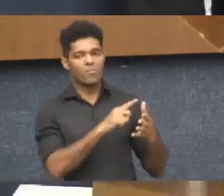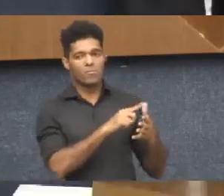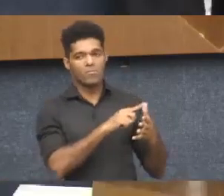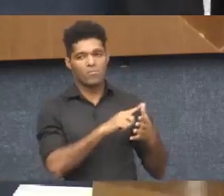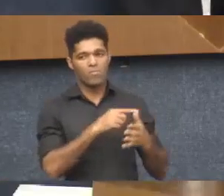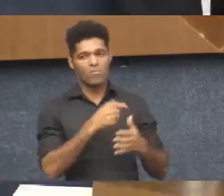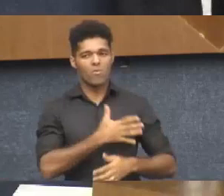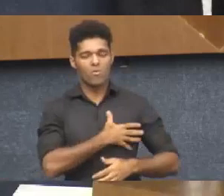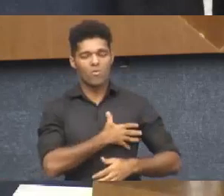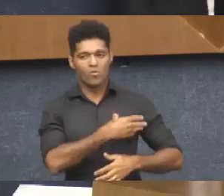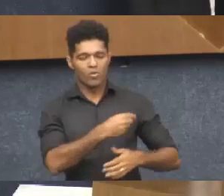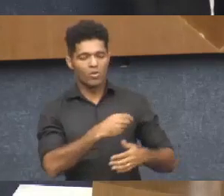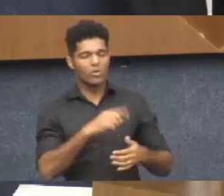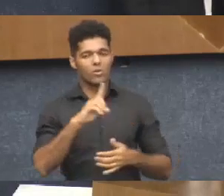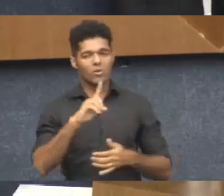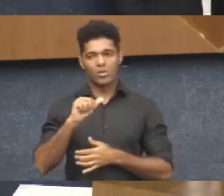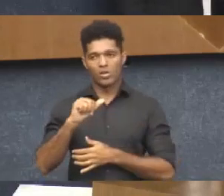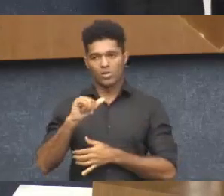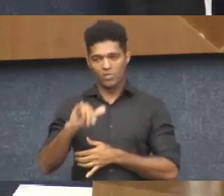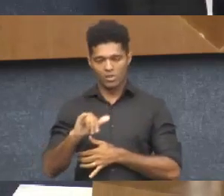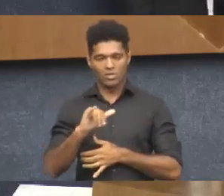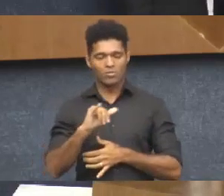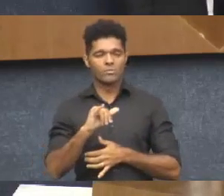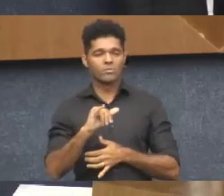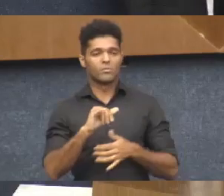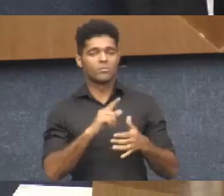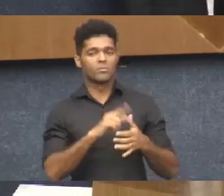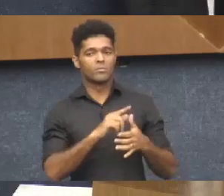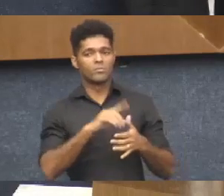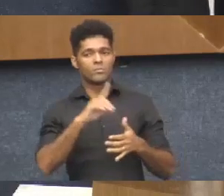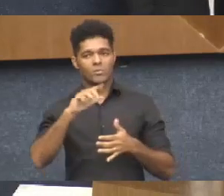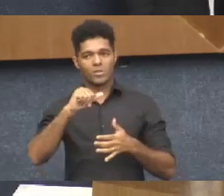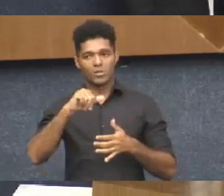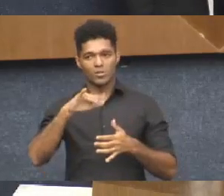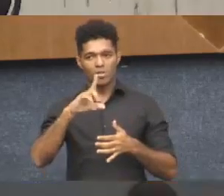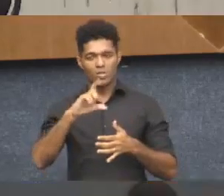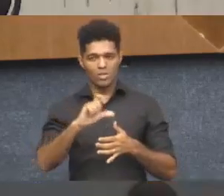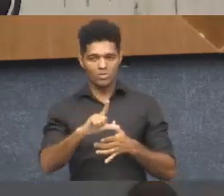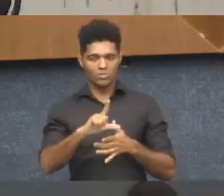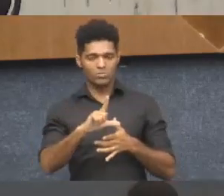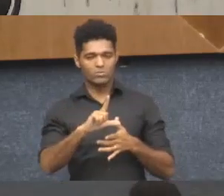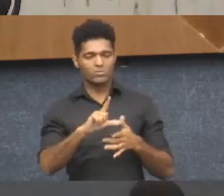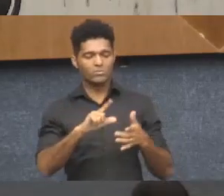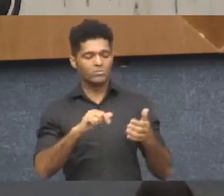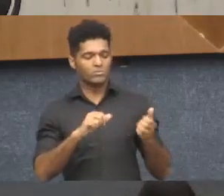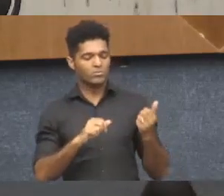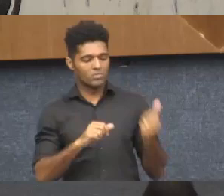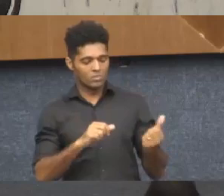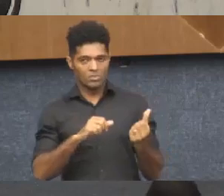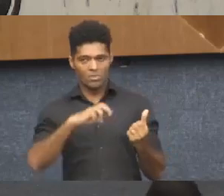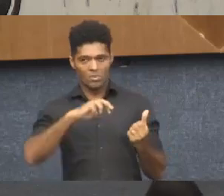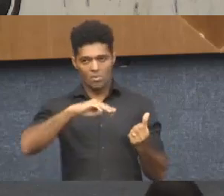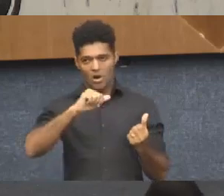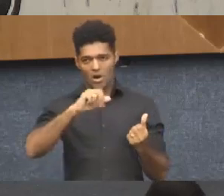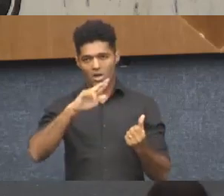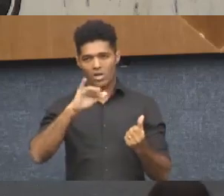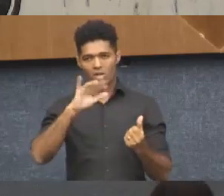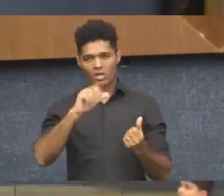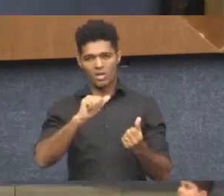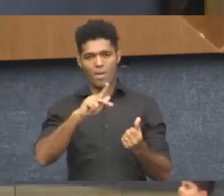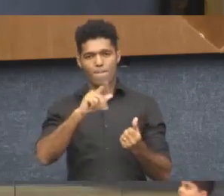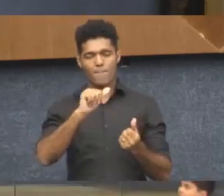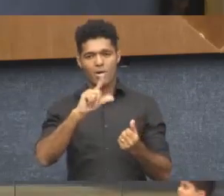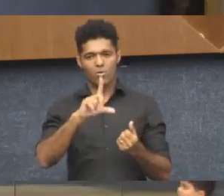seus filhos Davi Heller de Freitas Araújo, Daniel Máximo de Freitas Araújo e Maria Paula Ordônia